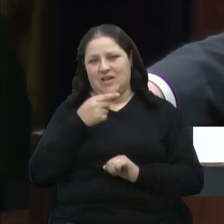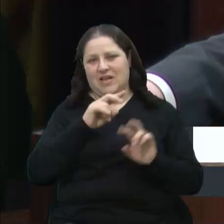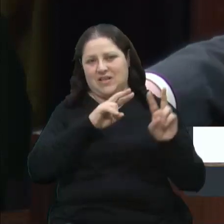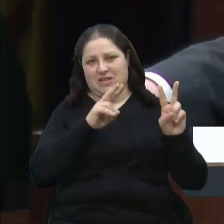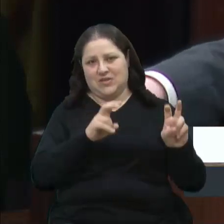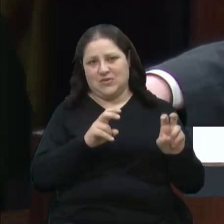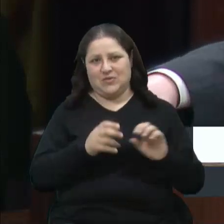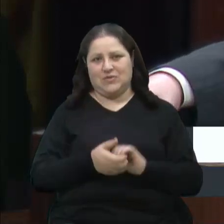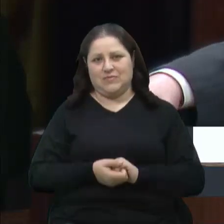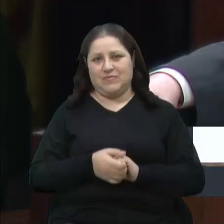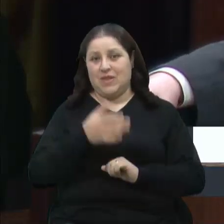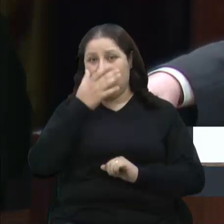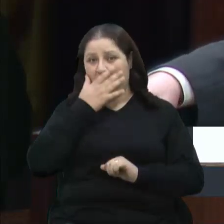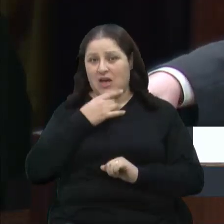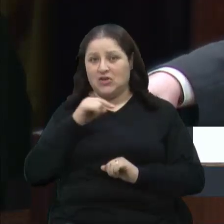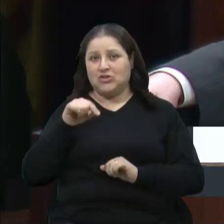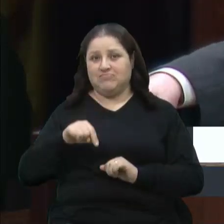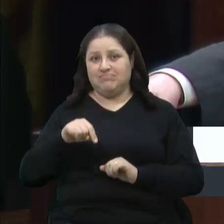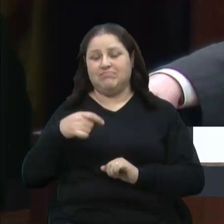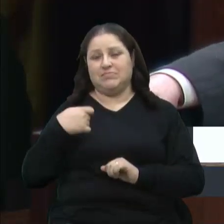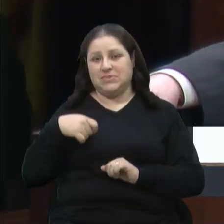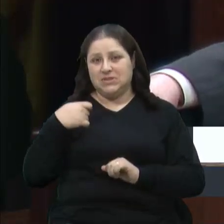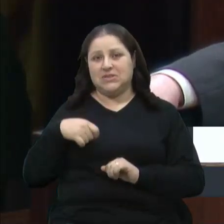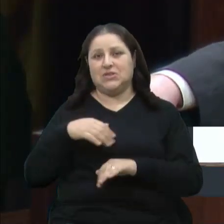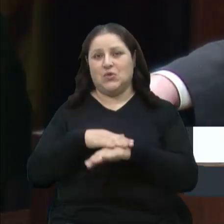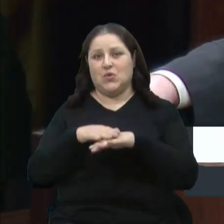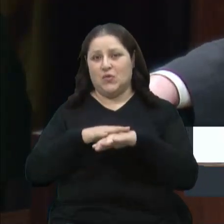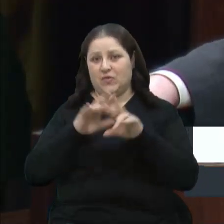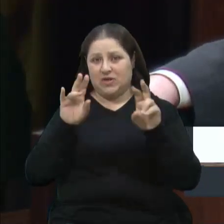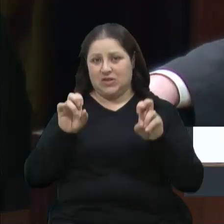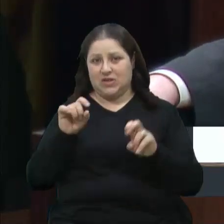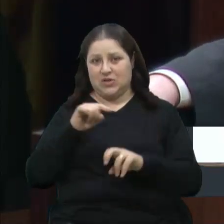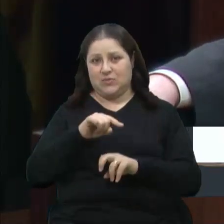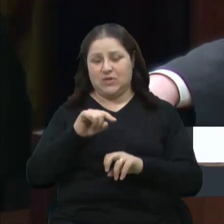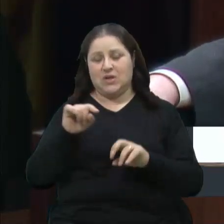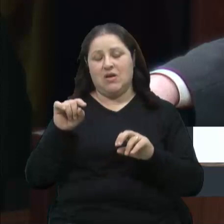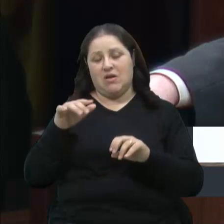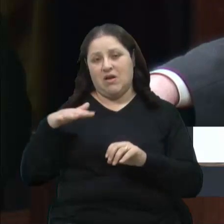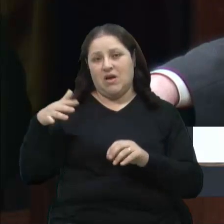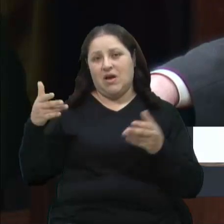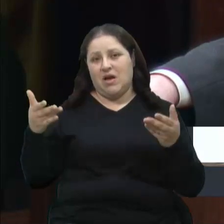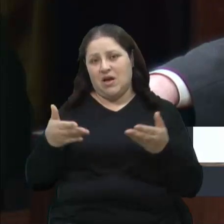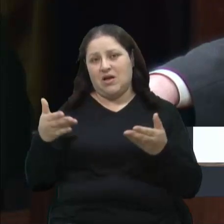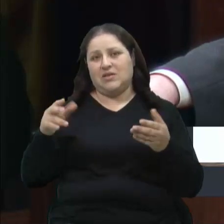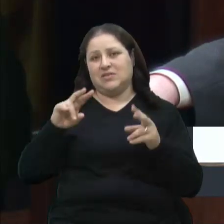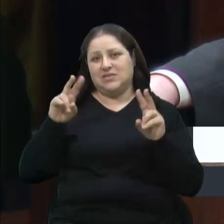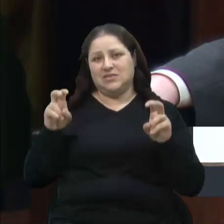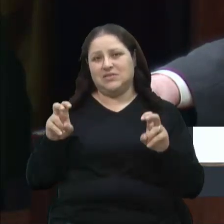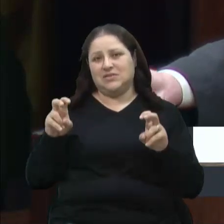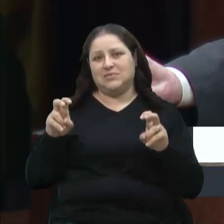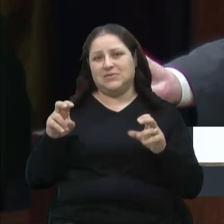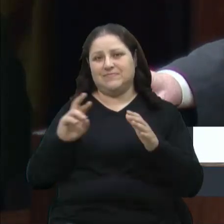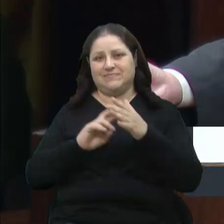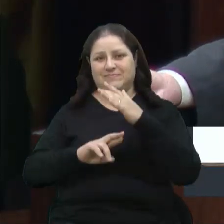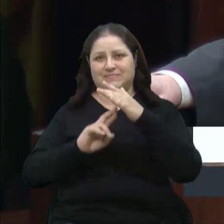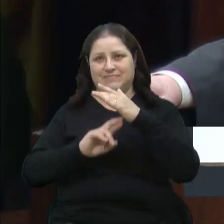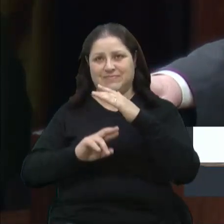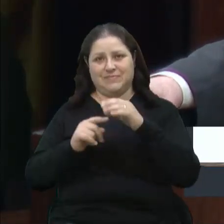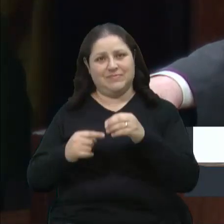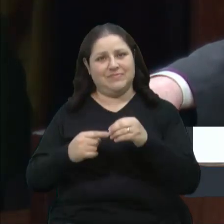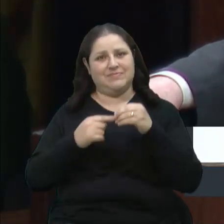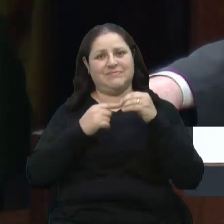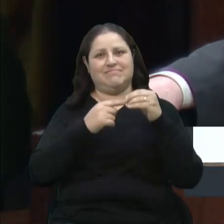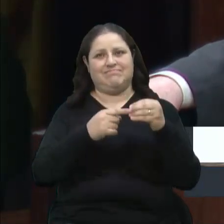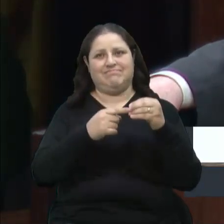assunto. Acho que essa casa precisa levantar esse assunto da atual situação da estação rodoviária e,